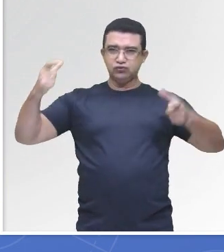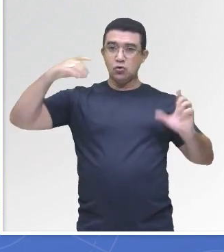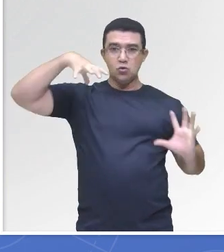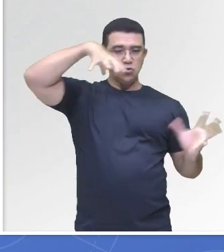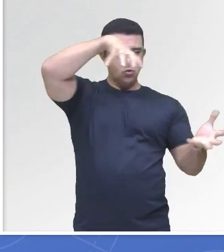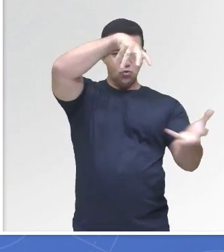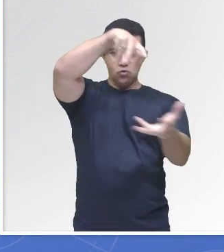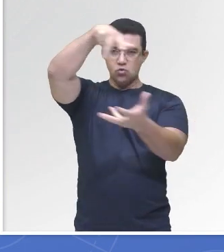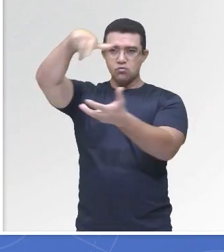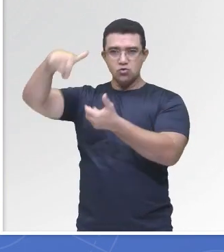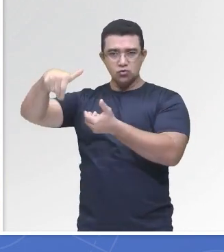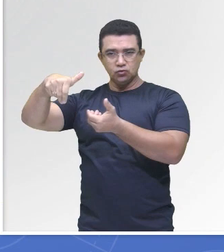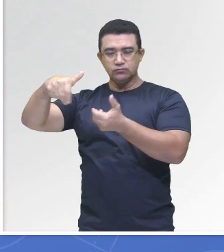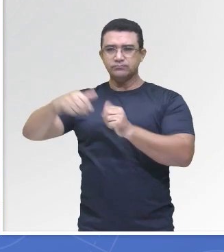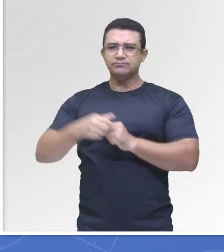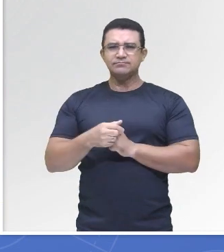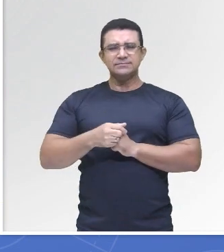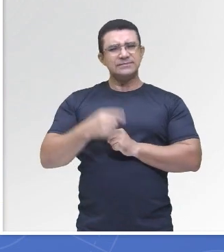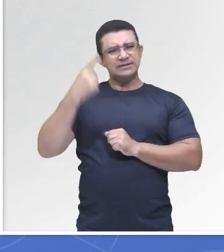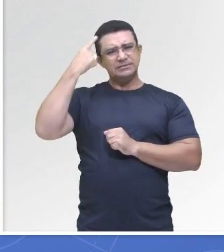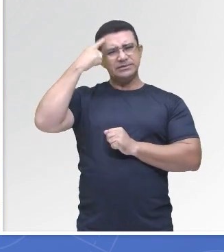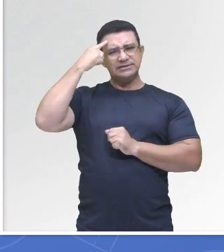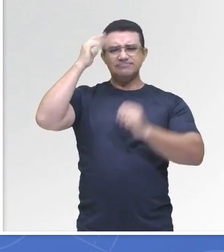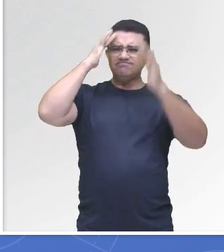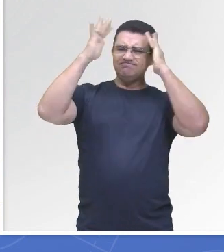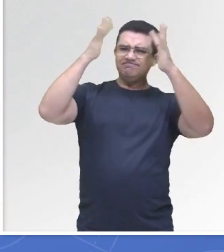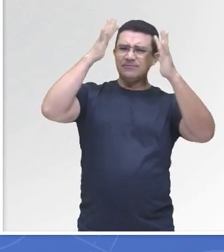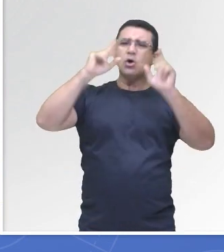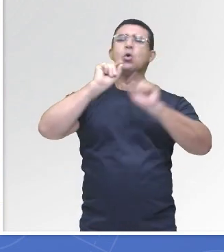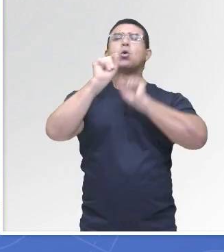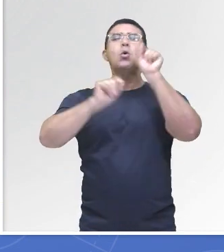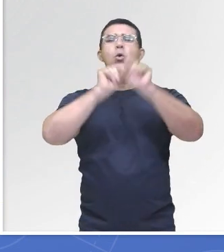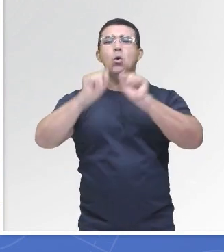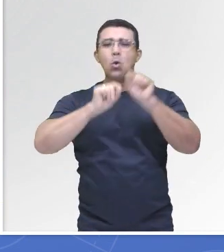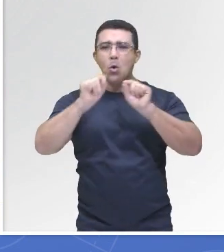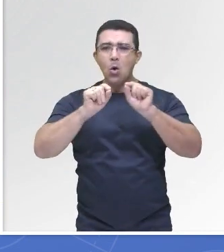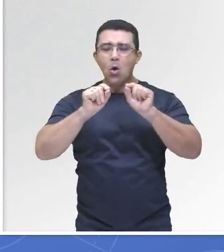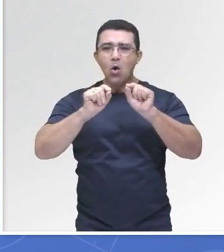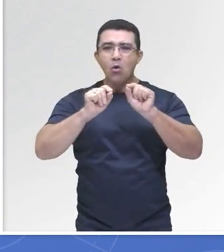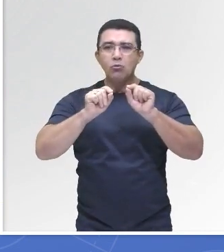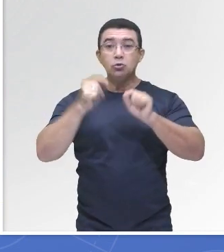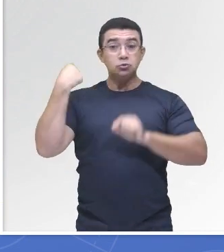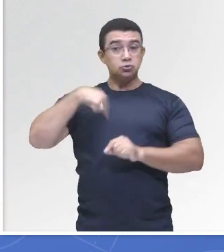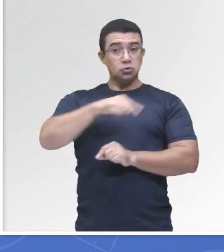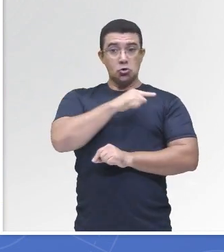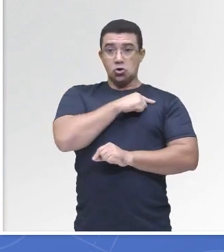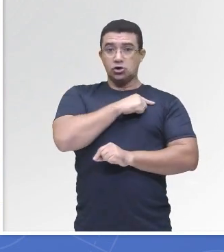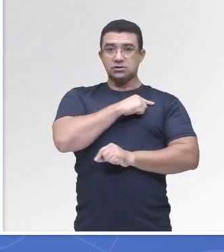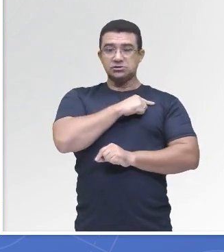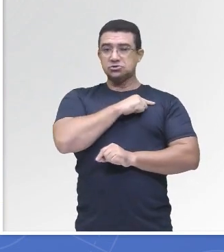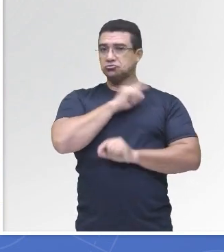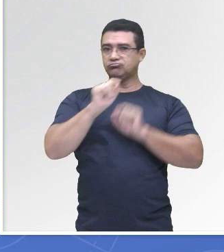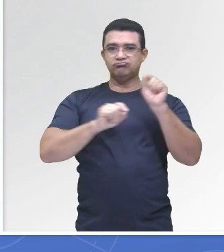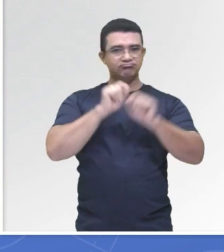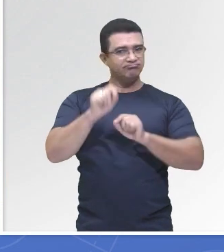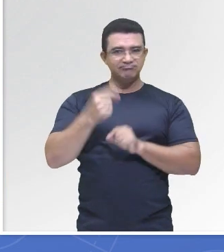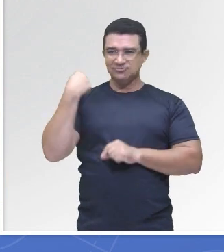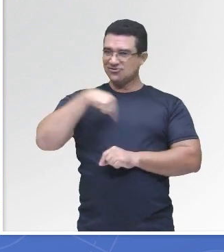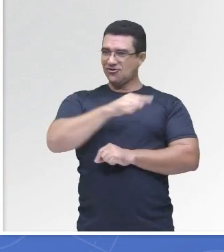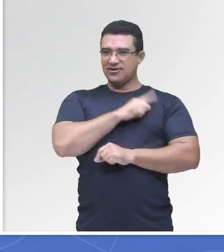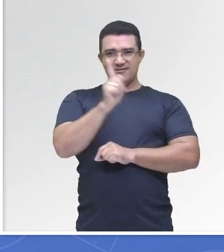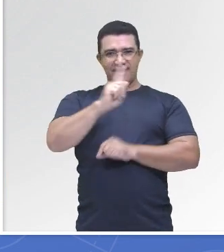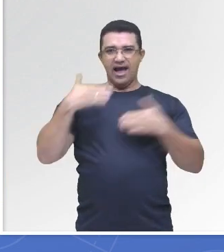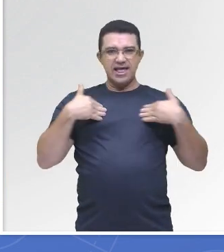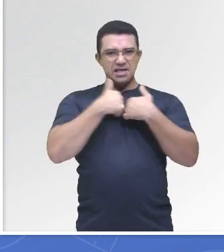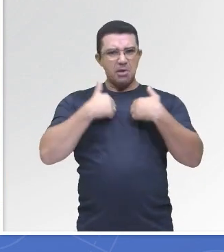outro. Vocês já pararam para pensar como a gente, que não é o animal mais forte, nós não somos os animais